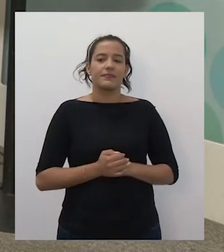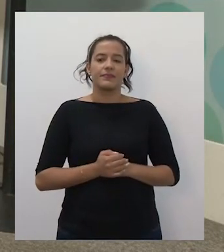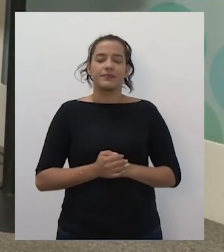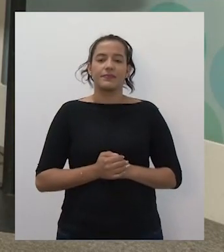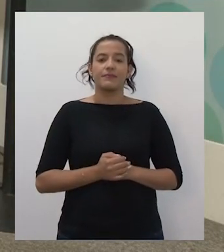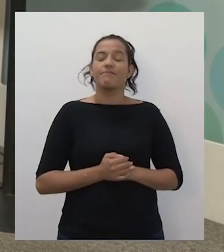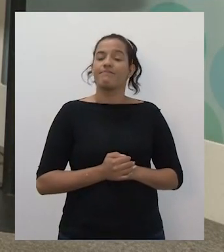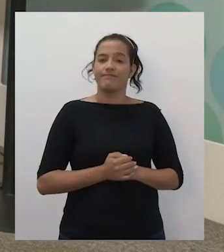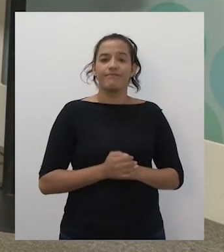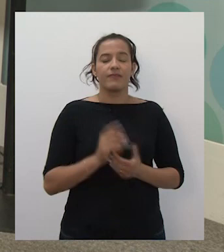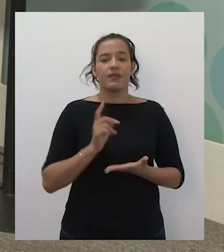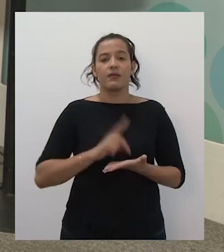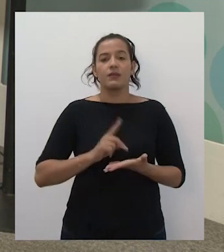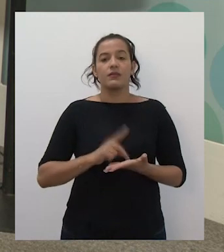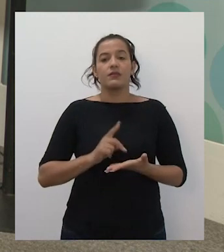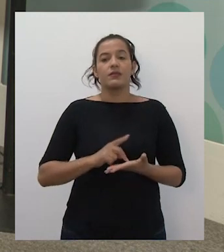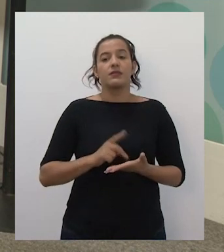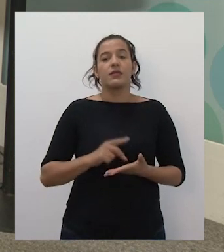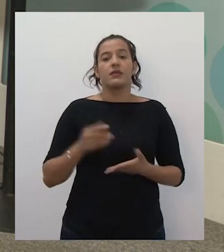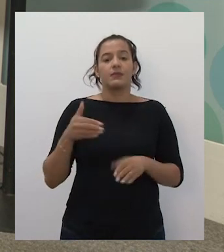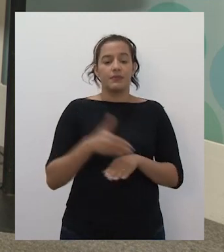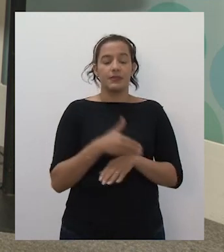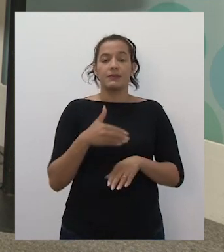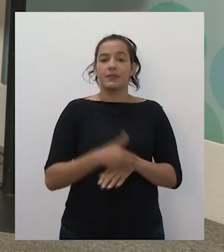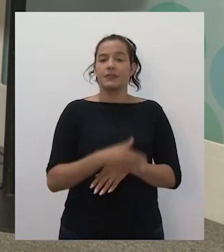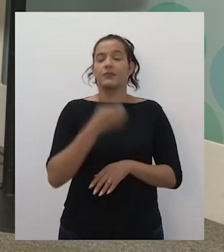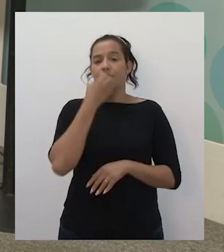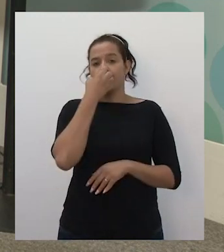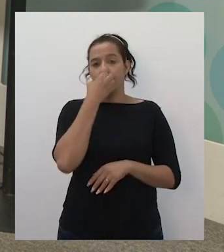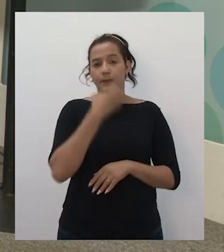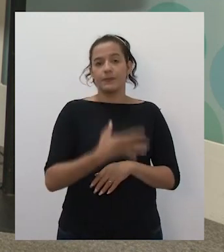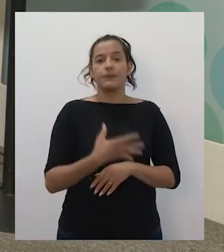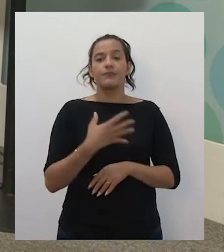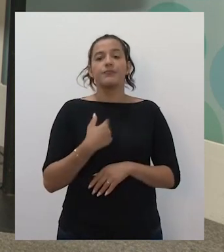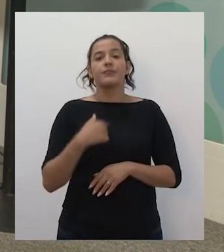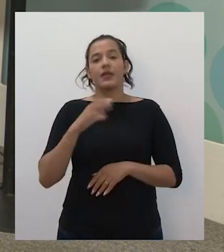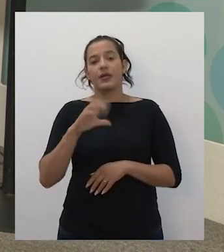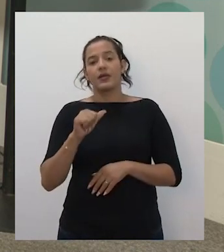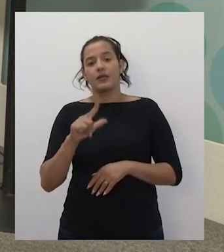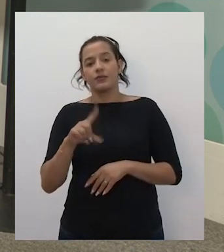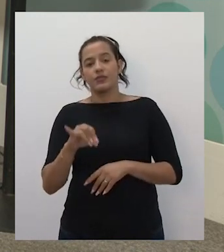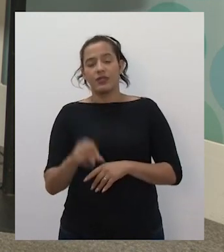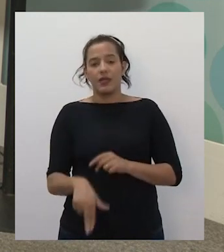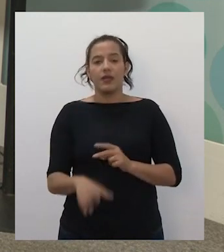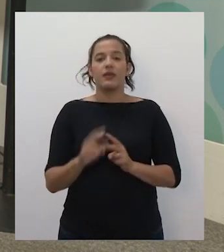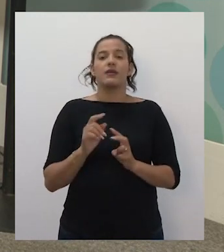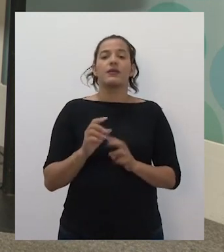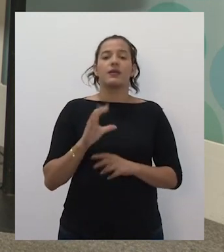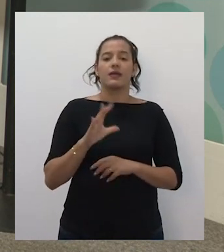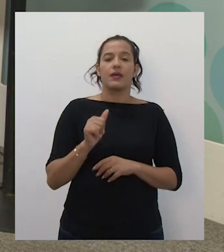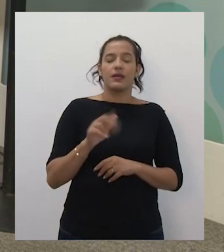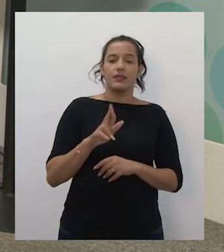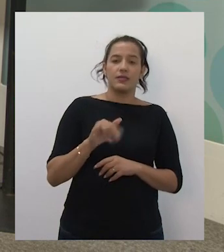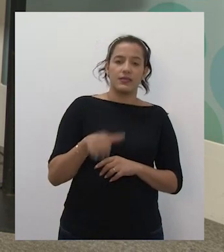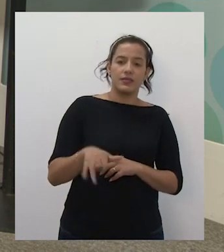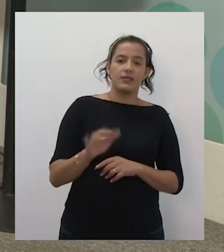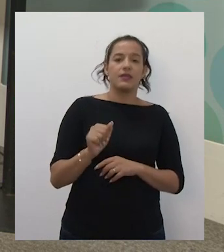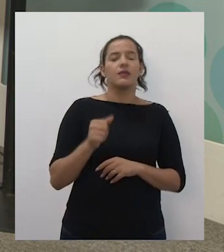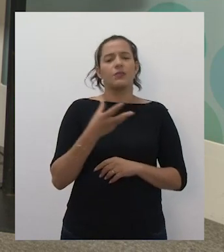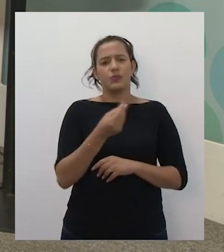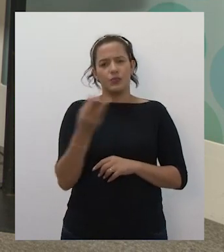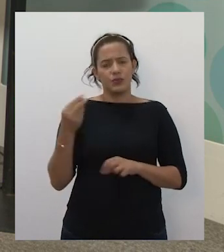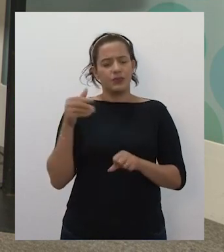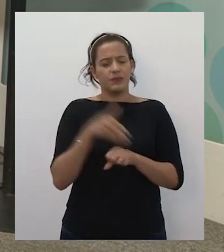Malu, realmente. A participação do Nilton foi bem bacana, né? Assim como da Claudineia, da Karina, né? Então o pessoal tem participado bastante